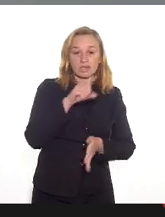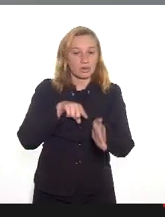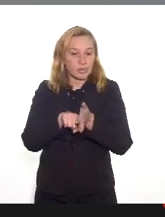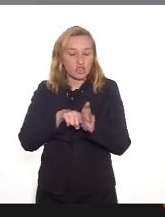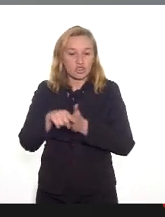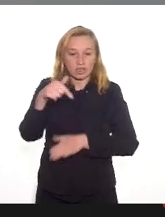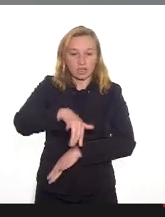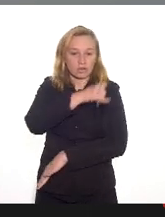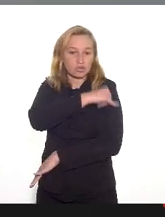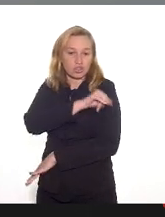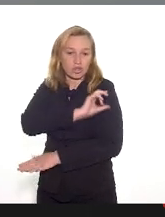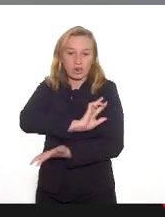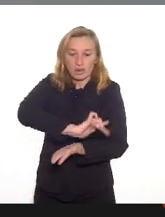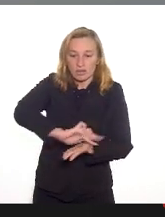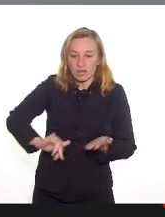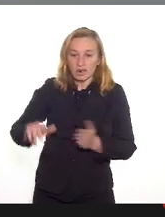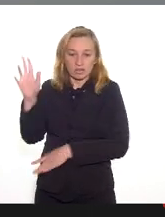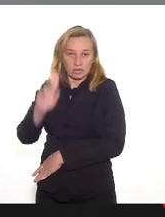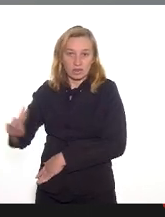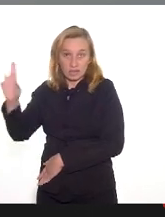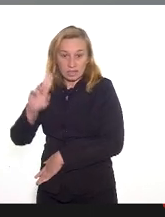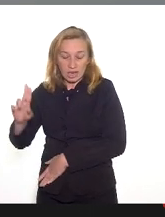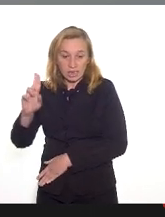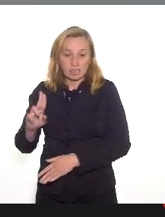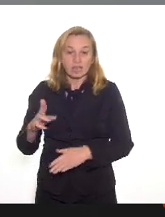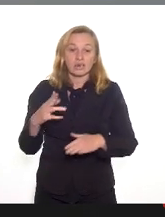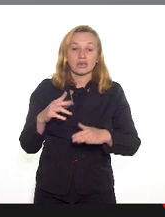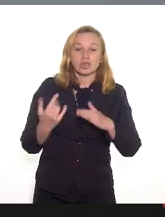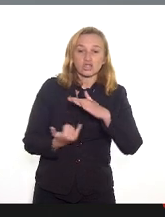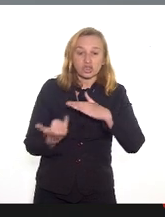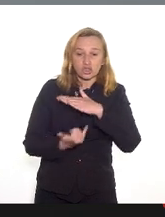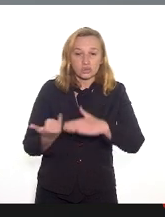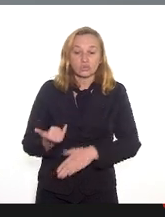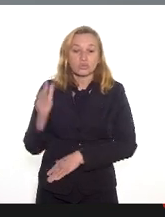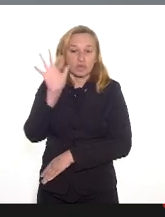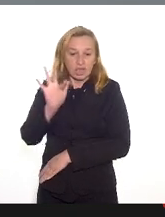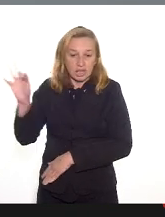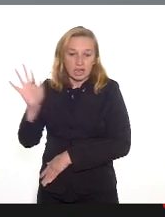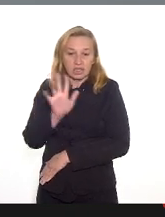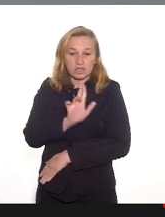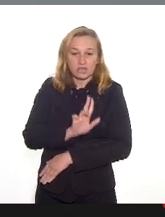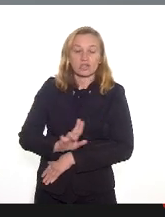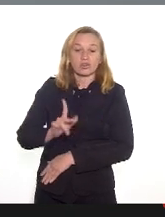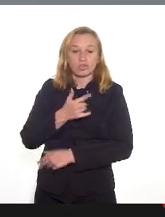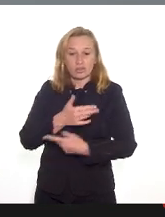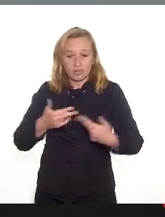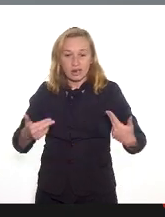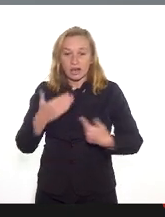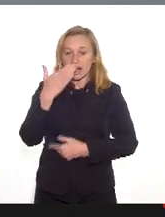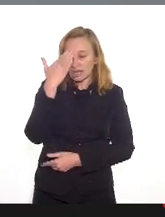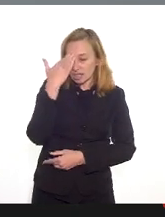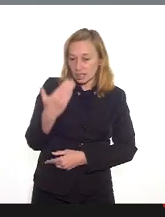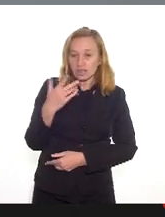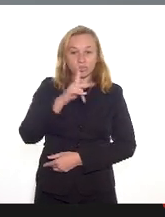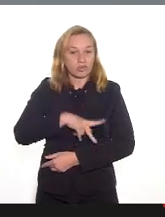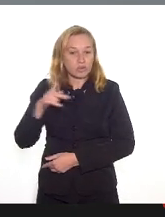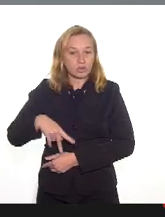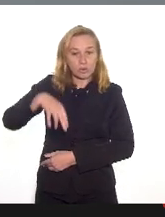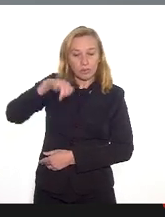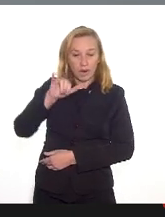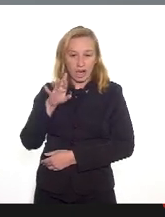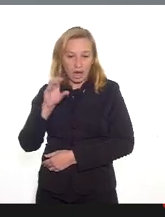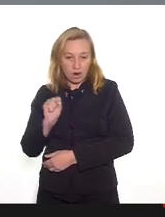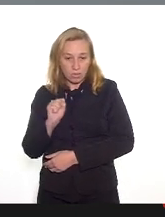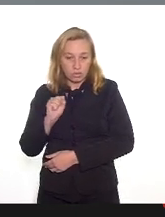Rio de Janeiro, várias universidades, vários institutos federais de ensino superior e pesquisa. Agradeço ao professor Marcos